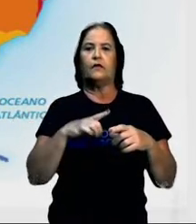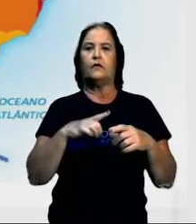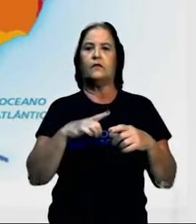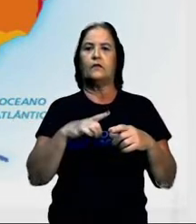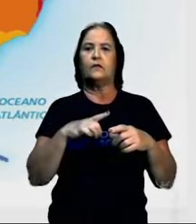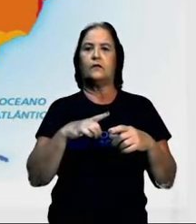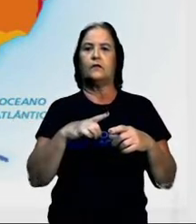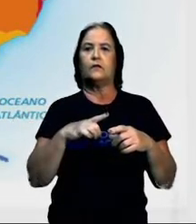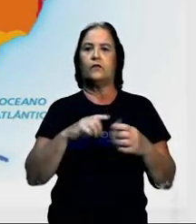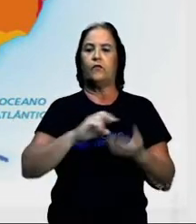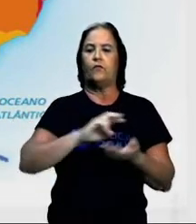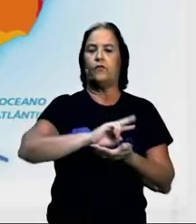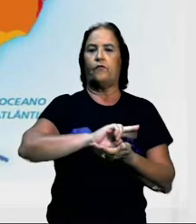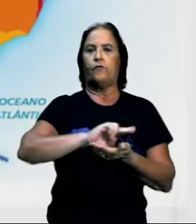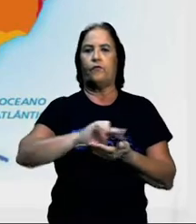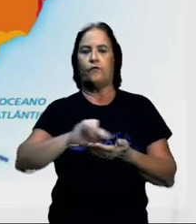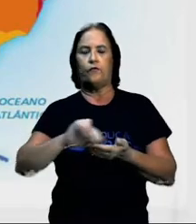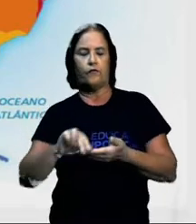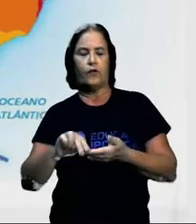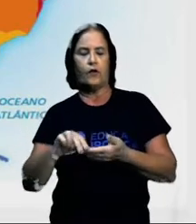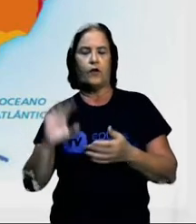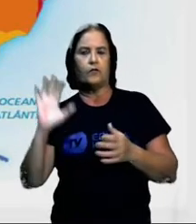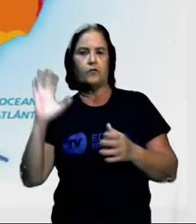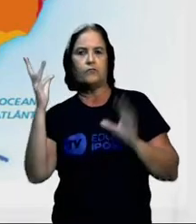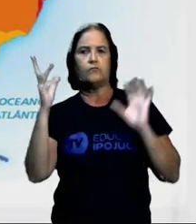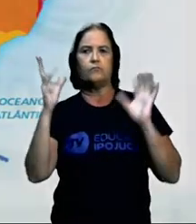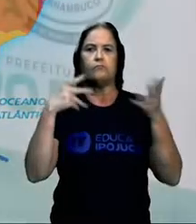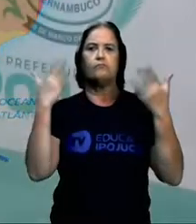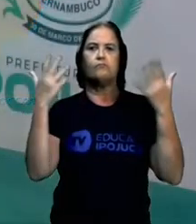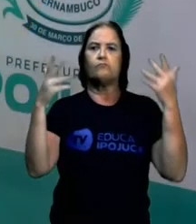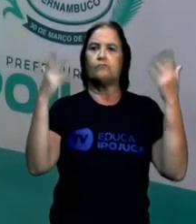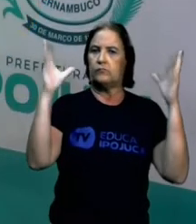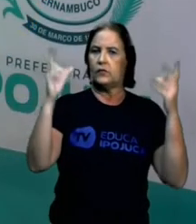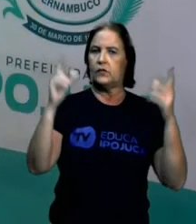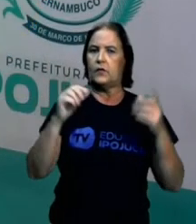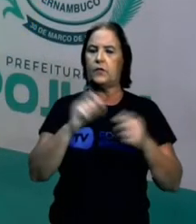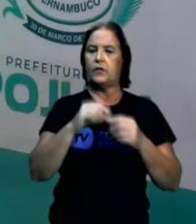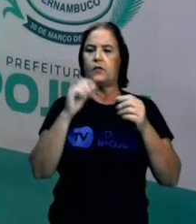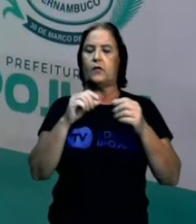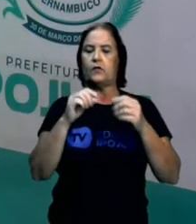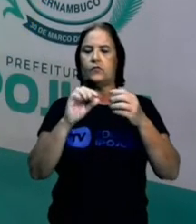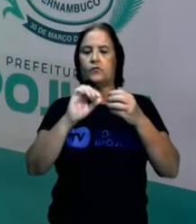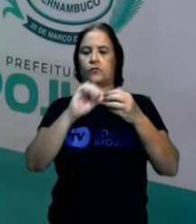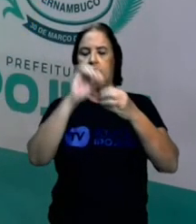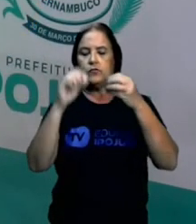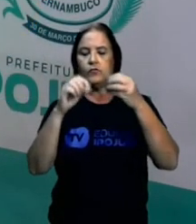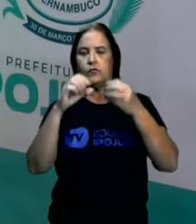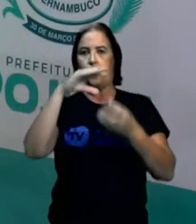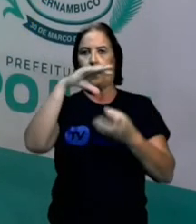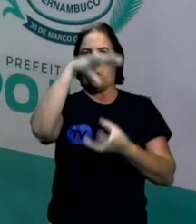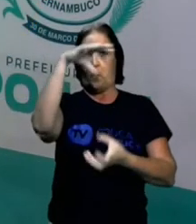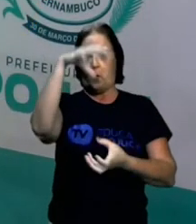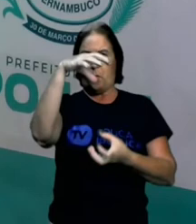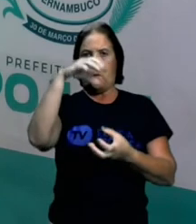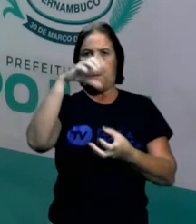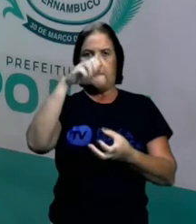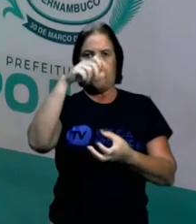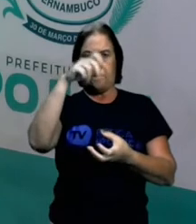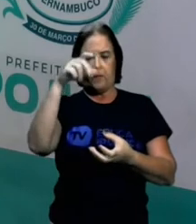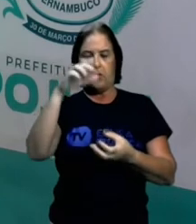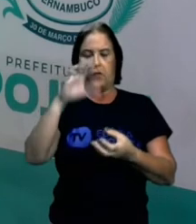abrange várias zonas climáticas, desde círculo polar até as zonas